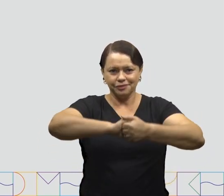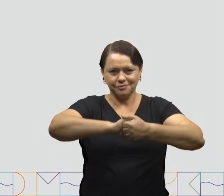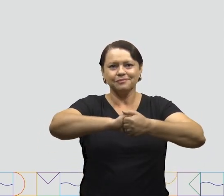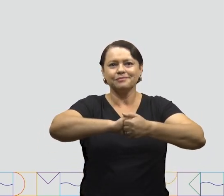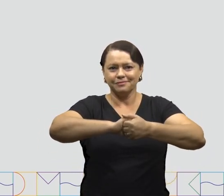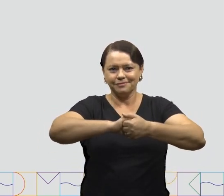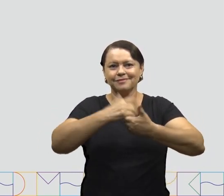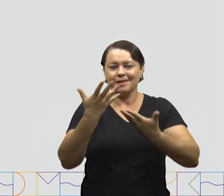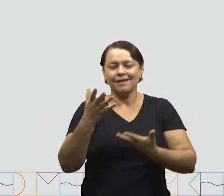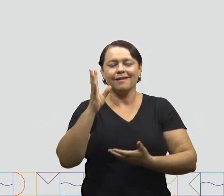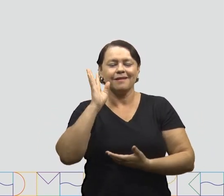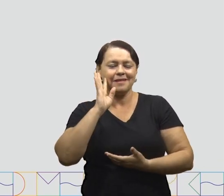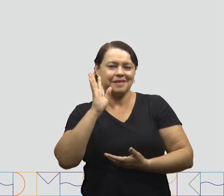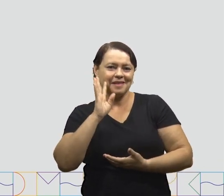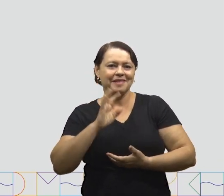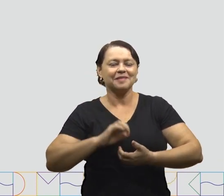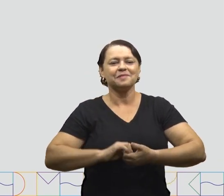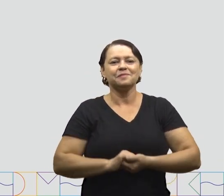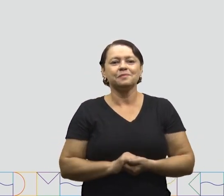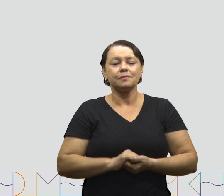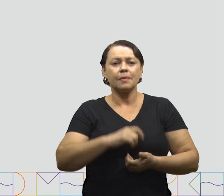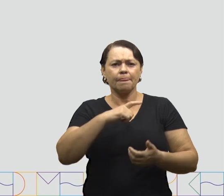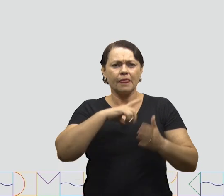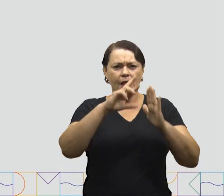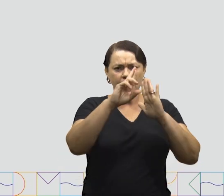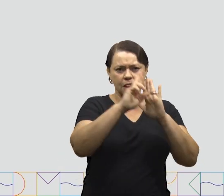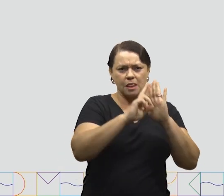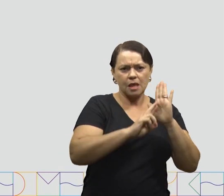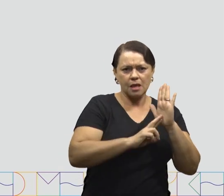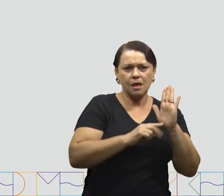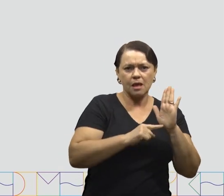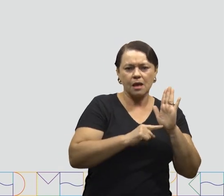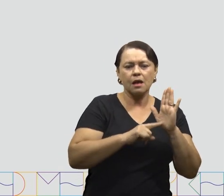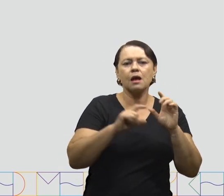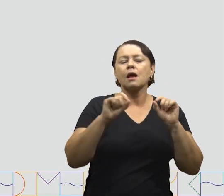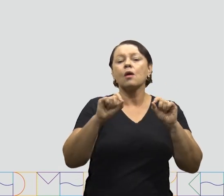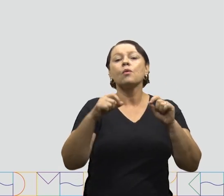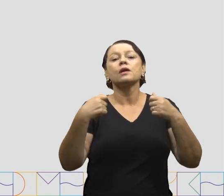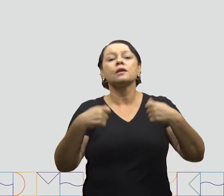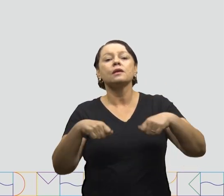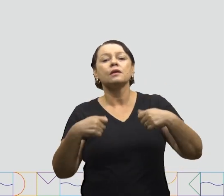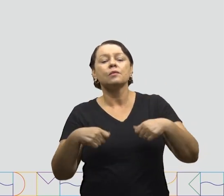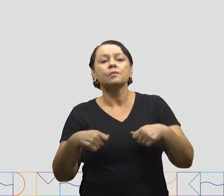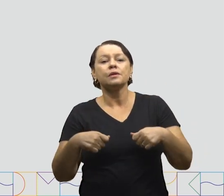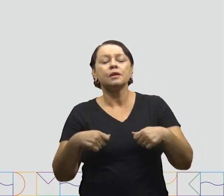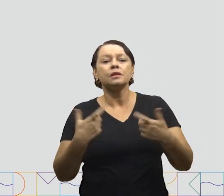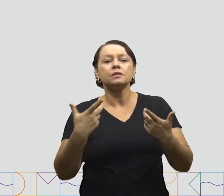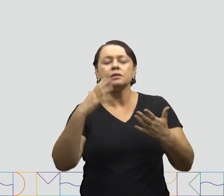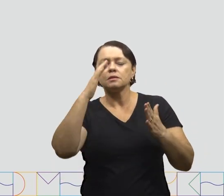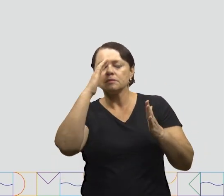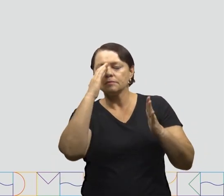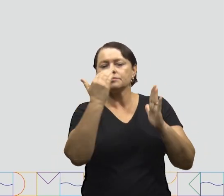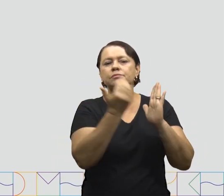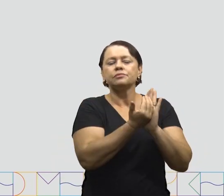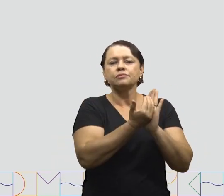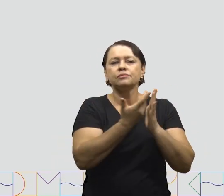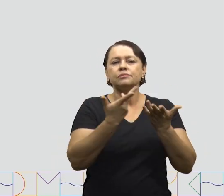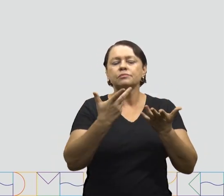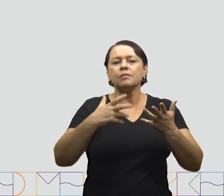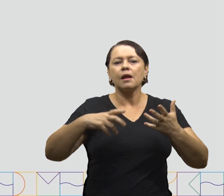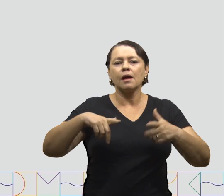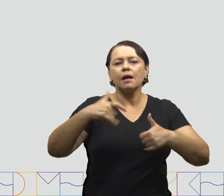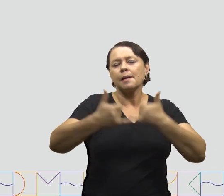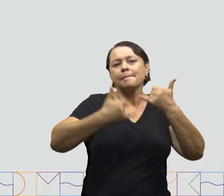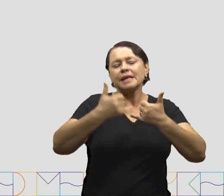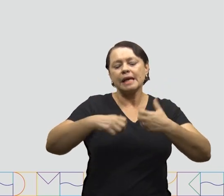do outro. Legal. Vamos ver as regras? O que será que é preciso seguir para brincar de